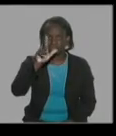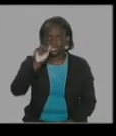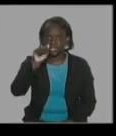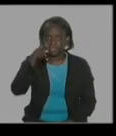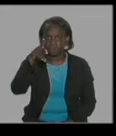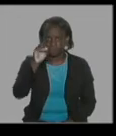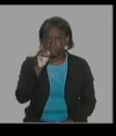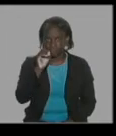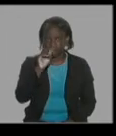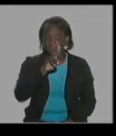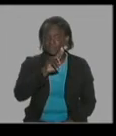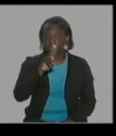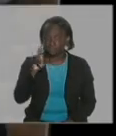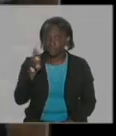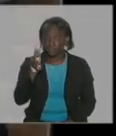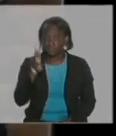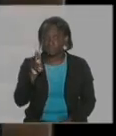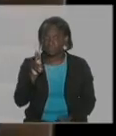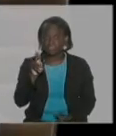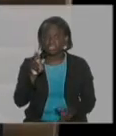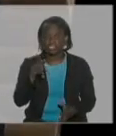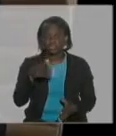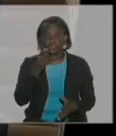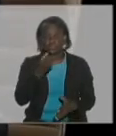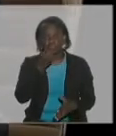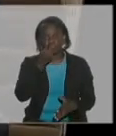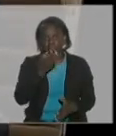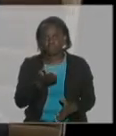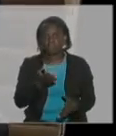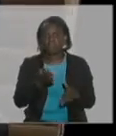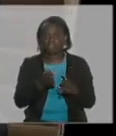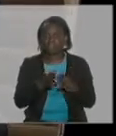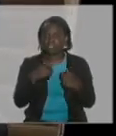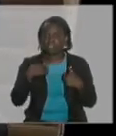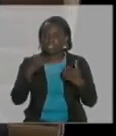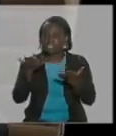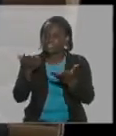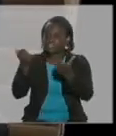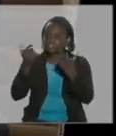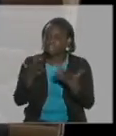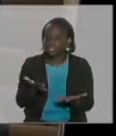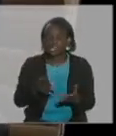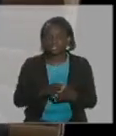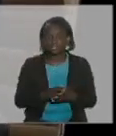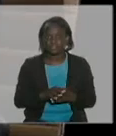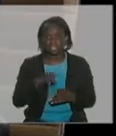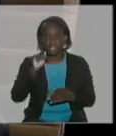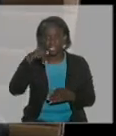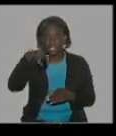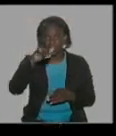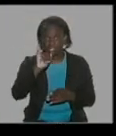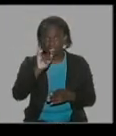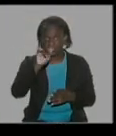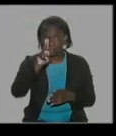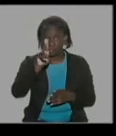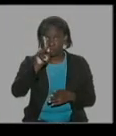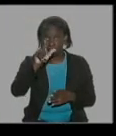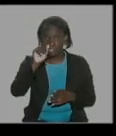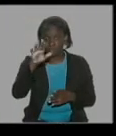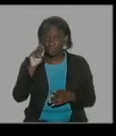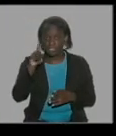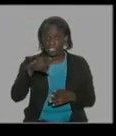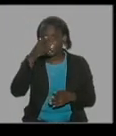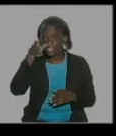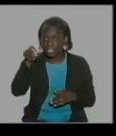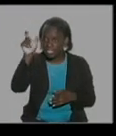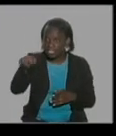Anikulapo. Esse nome é muito bom. Queria que você falasse sobre isso. Anikulapo